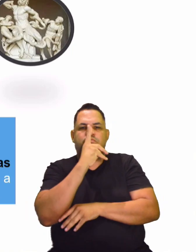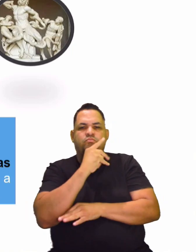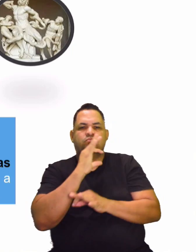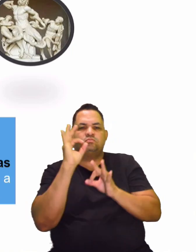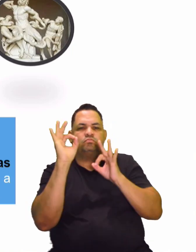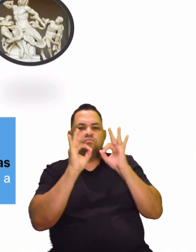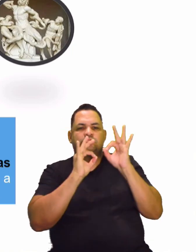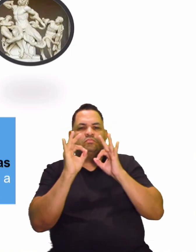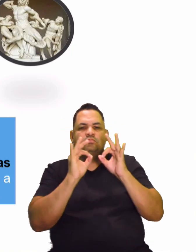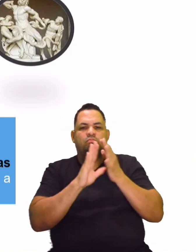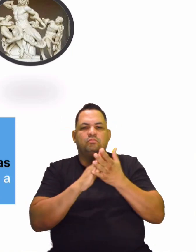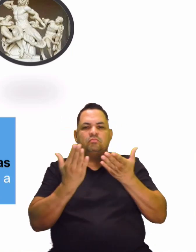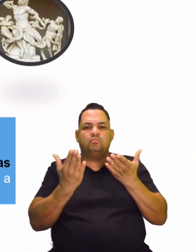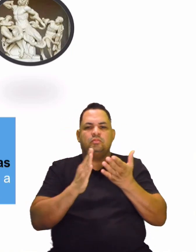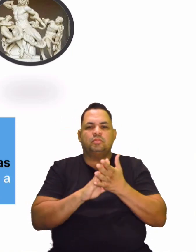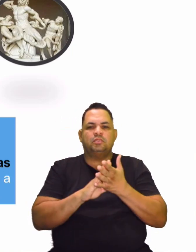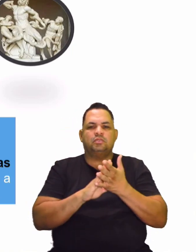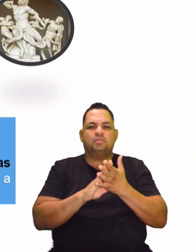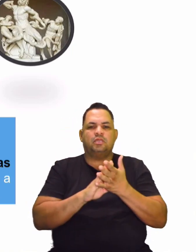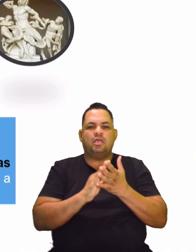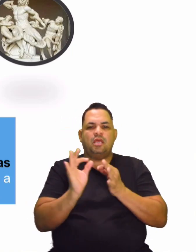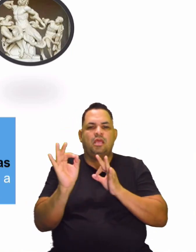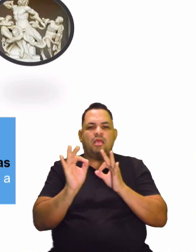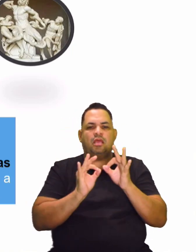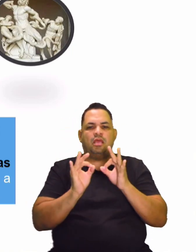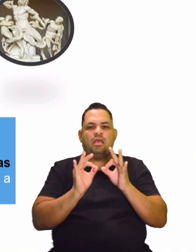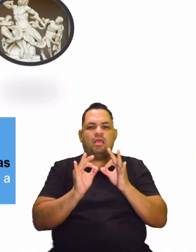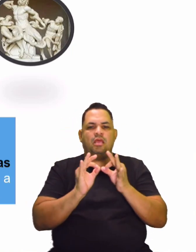buscavam colocar semelhança